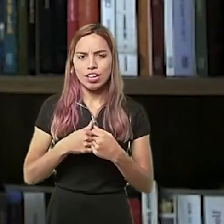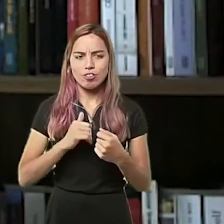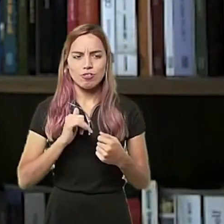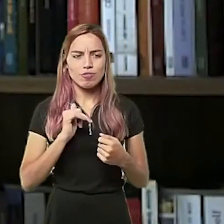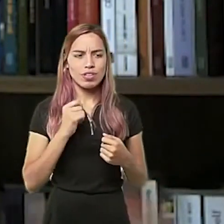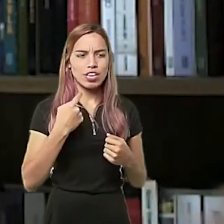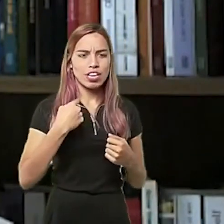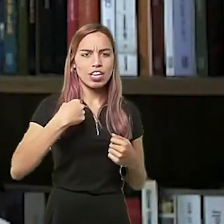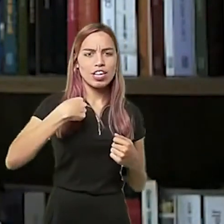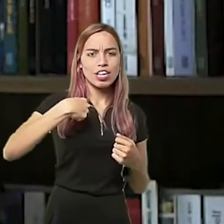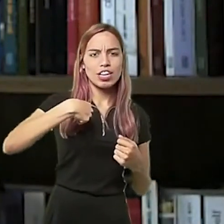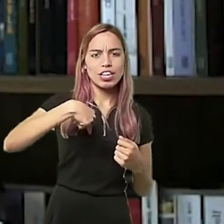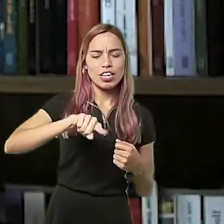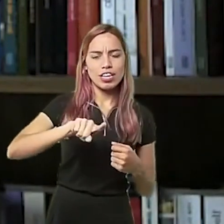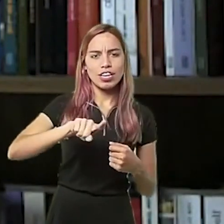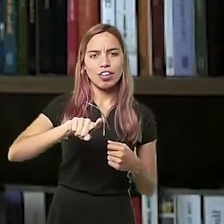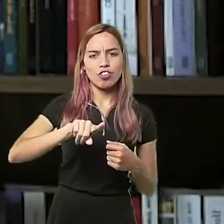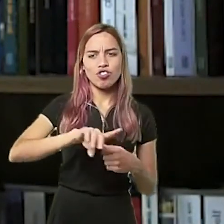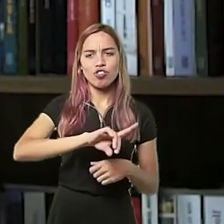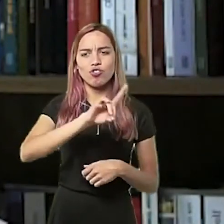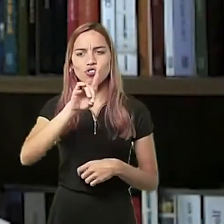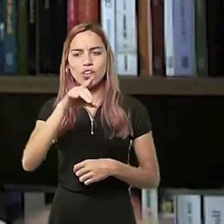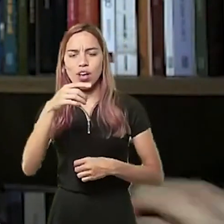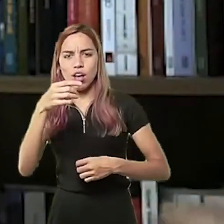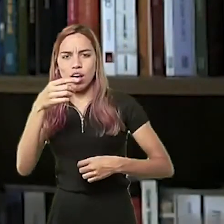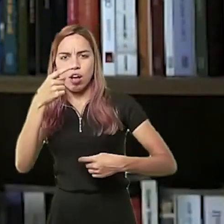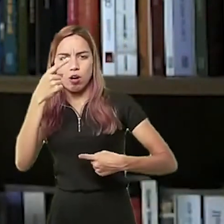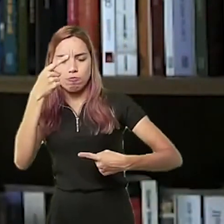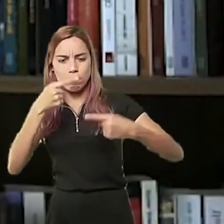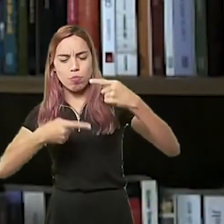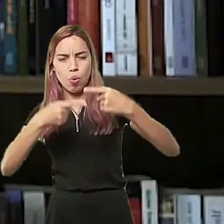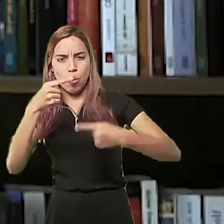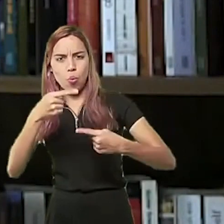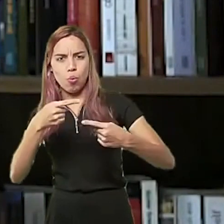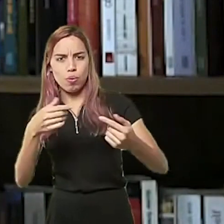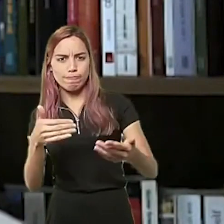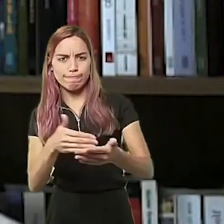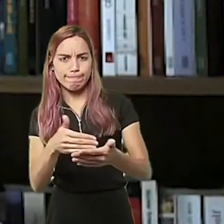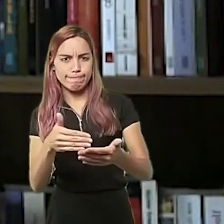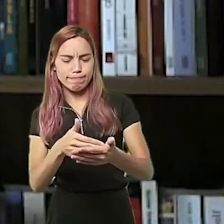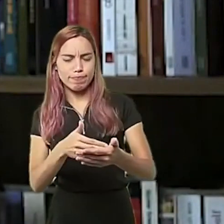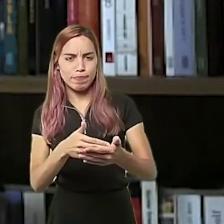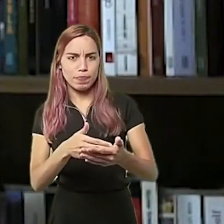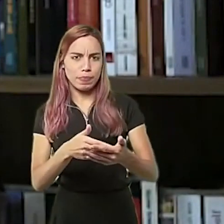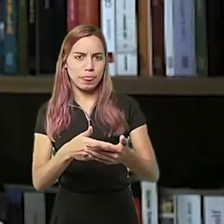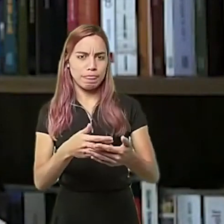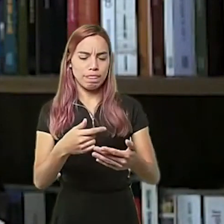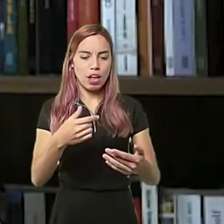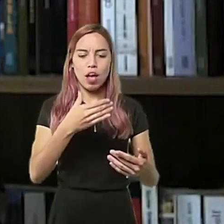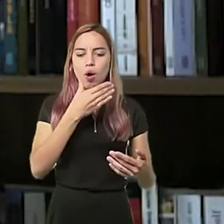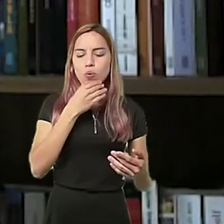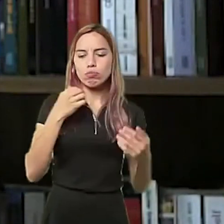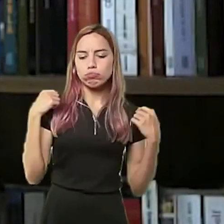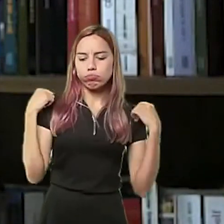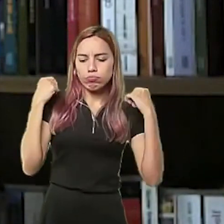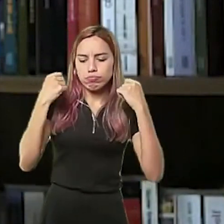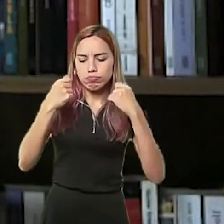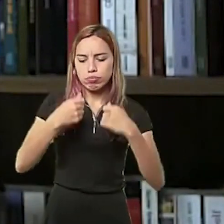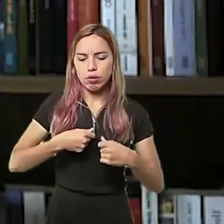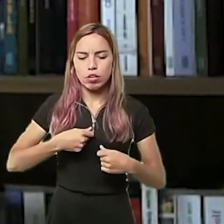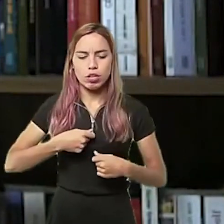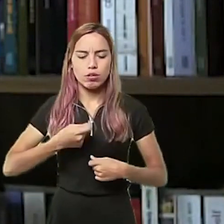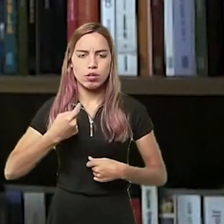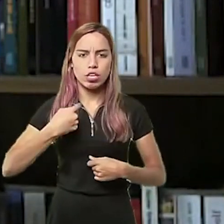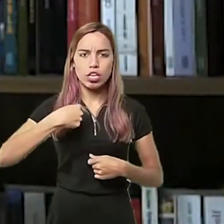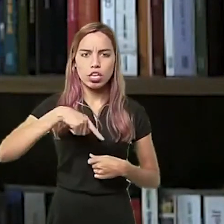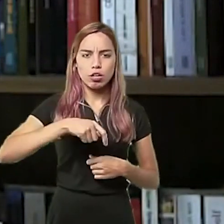tradição cristã, né, o Apocalipse, ele vestiria aquele manto para julgar as pessoas, né, a partir de